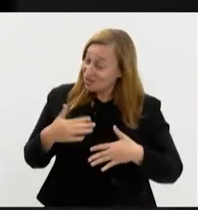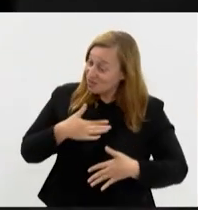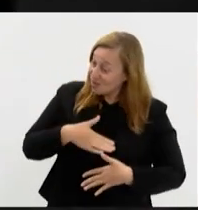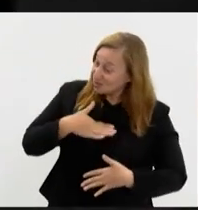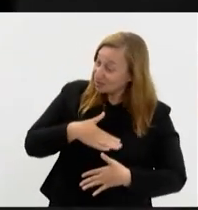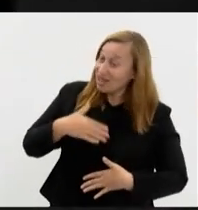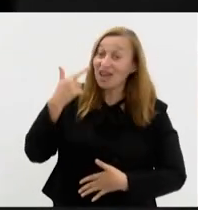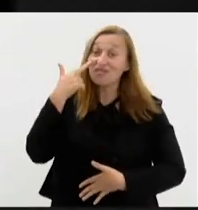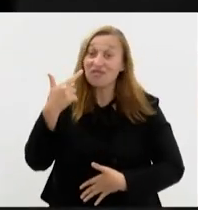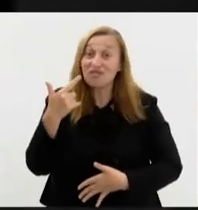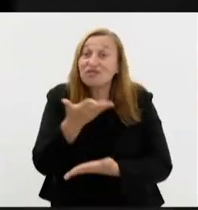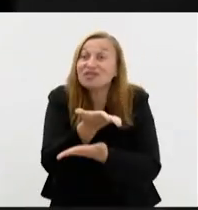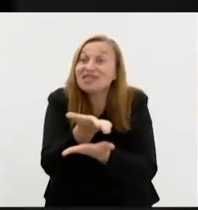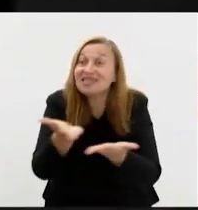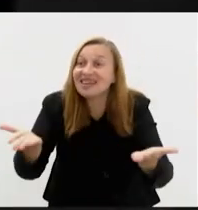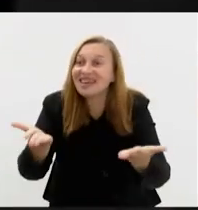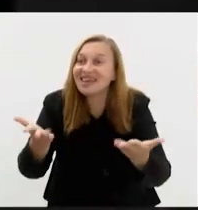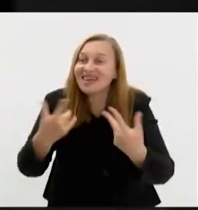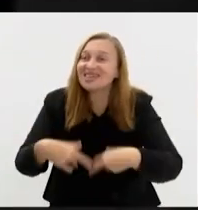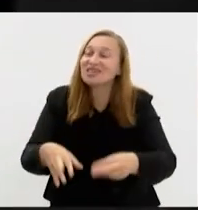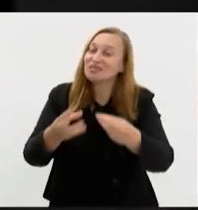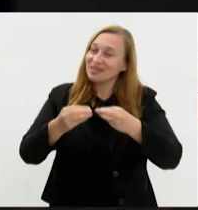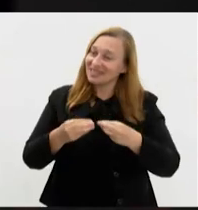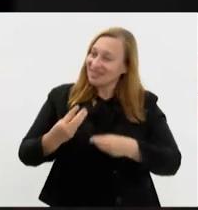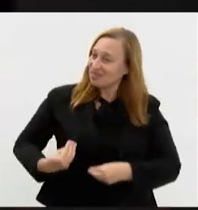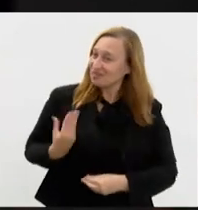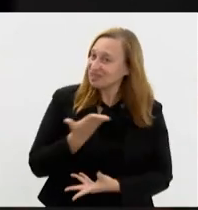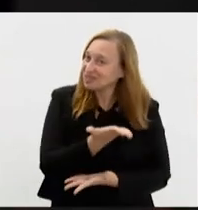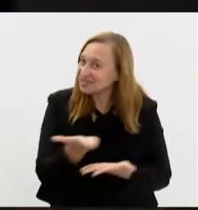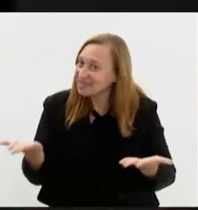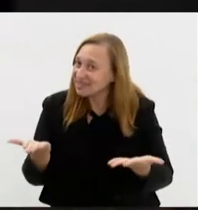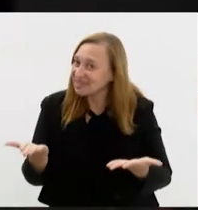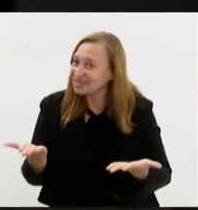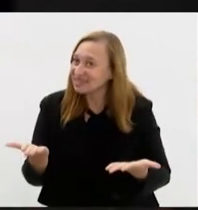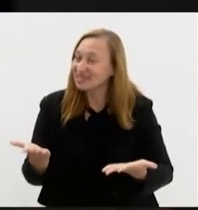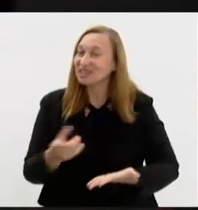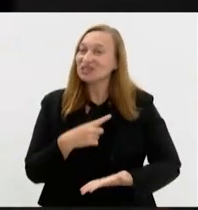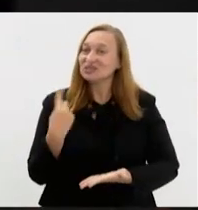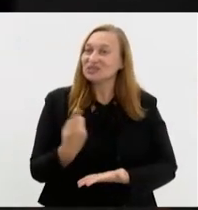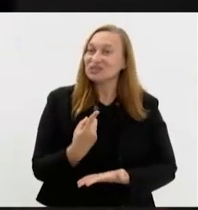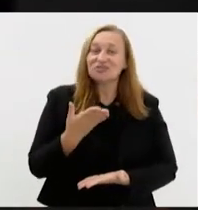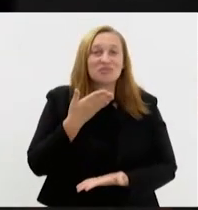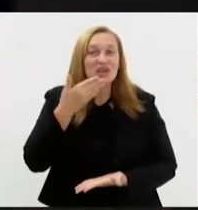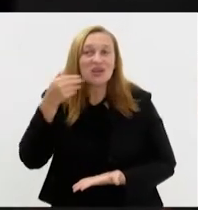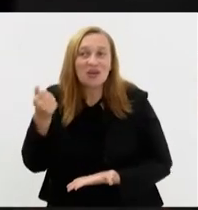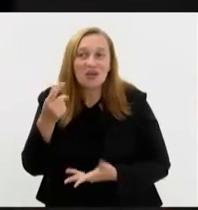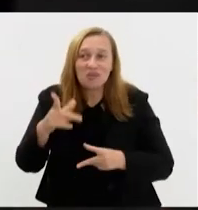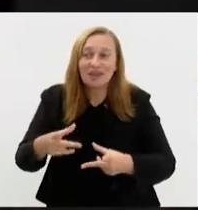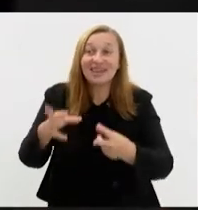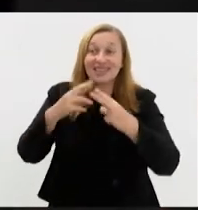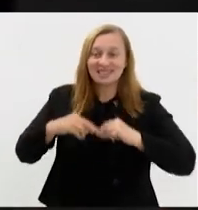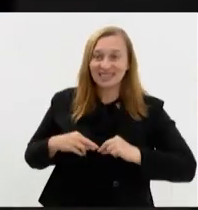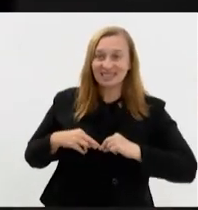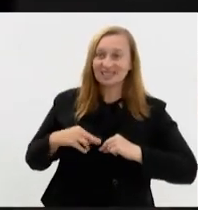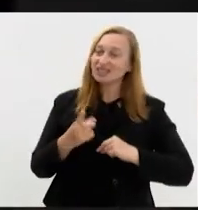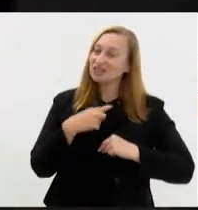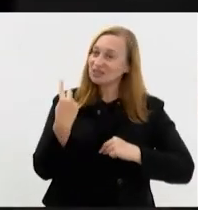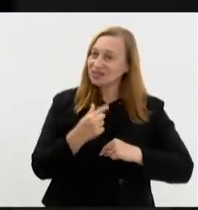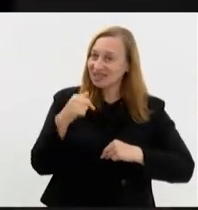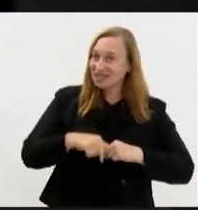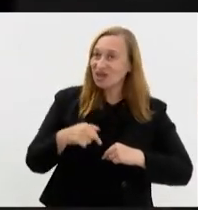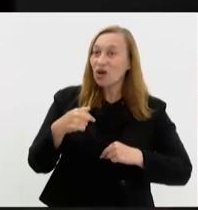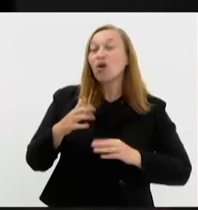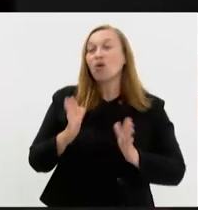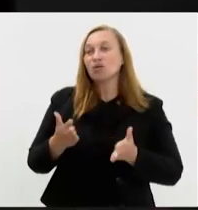é ver o público nos presentear com a sua presença nosso maior presente todos nós que somos envolvidos Hoje eu tava com